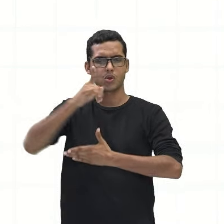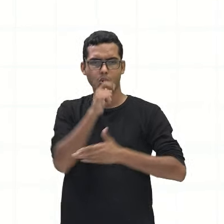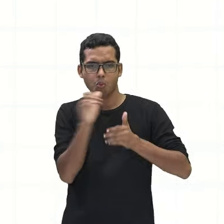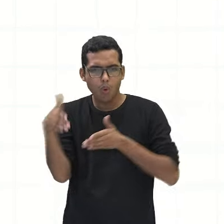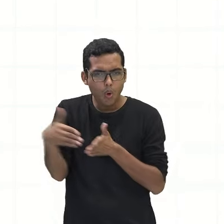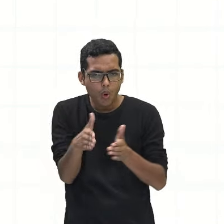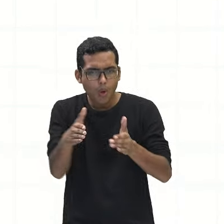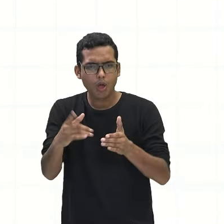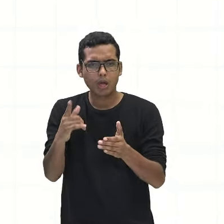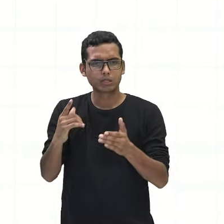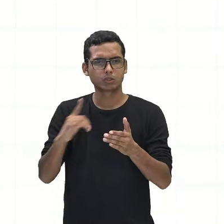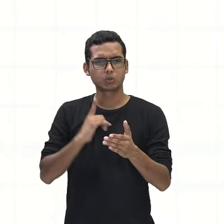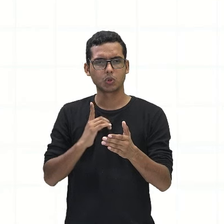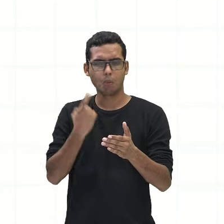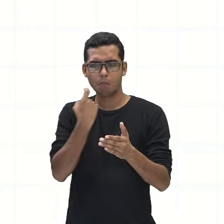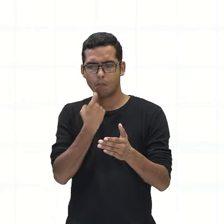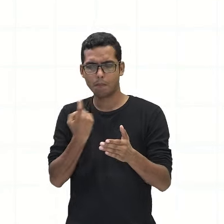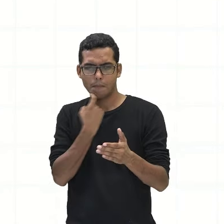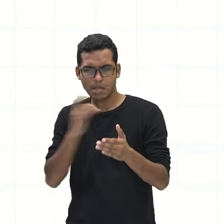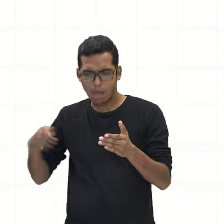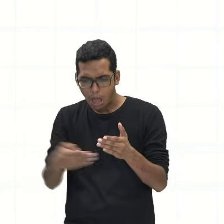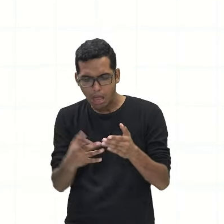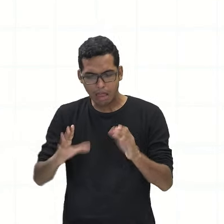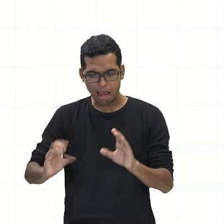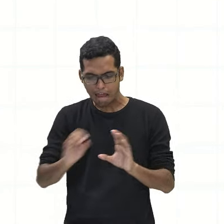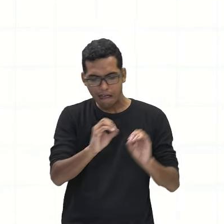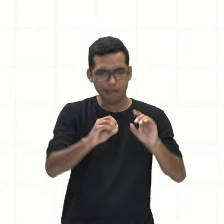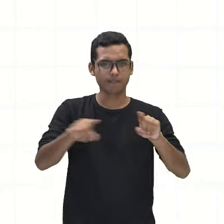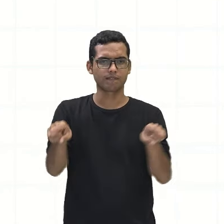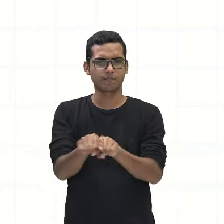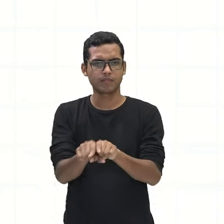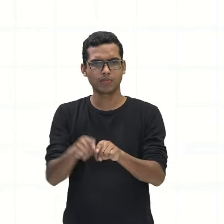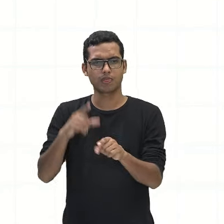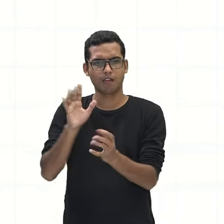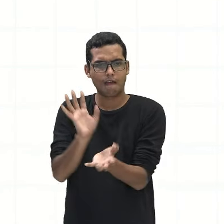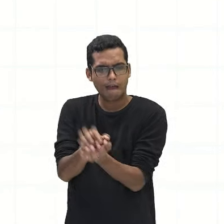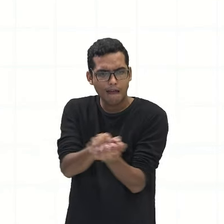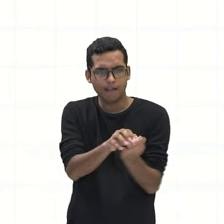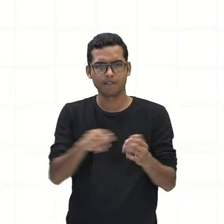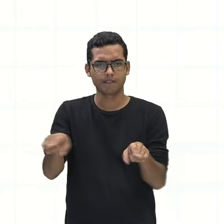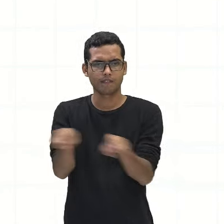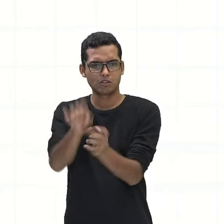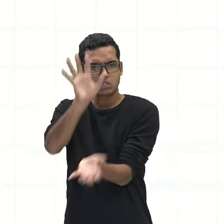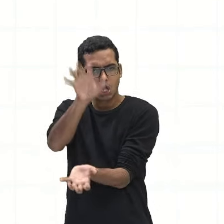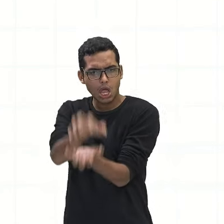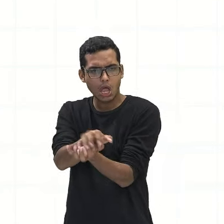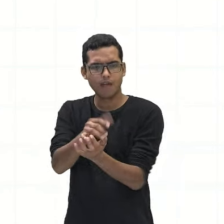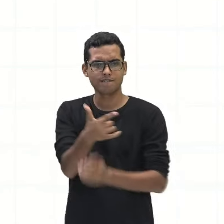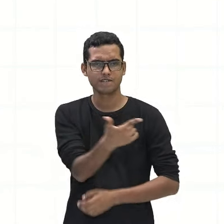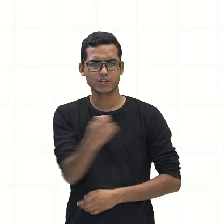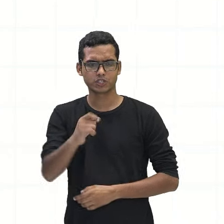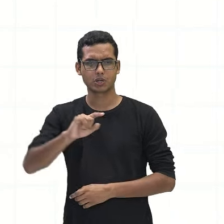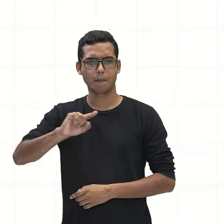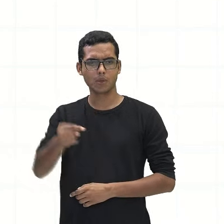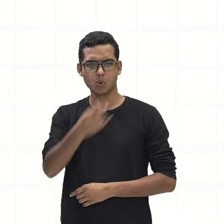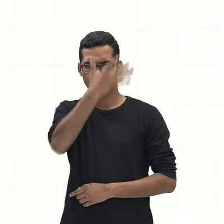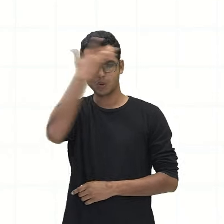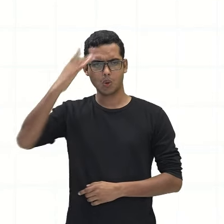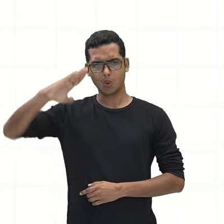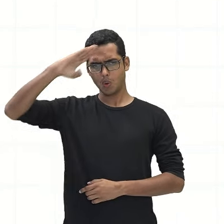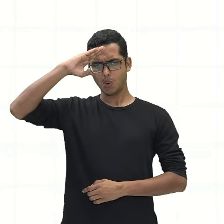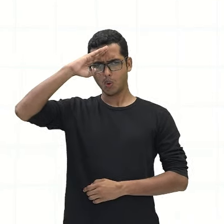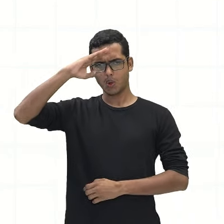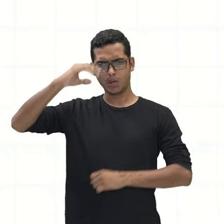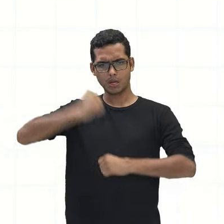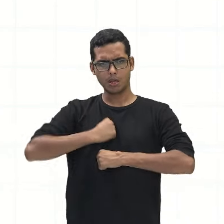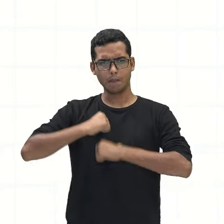soldados te impedindo de chegar perto de mim. Será que essa pessoa gostava do outro ou da outra? Muito bem, olha só. Então notem aí que